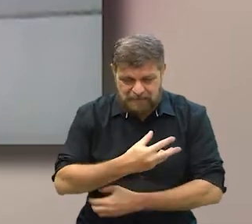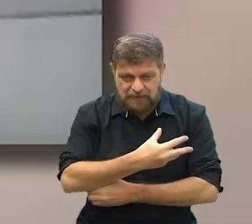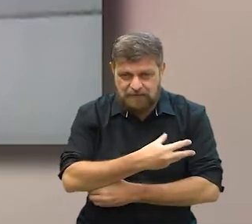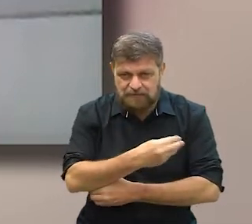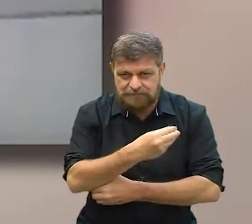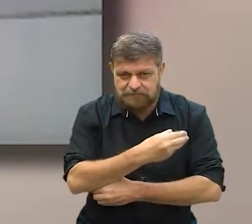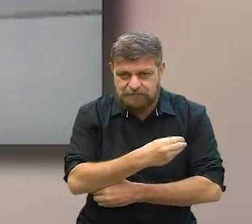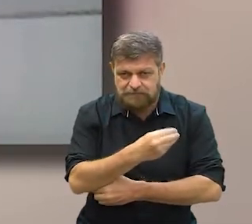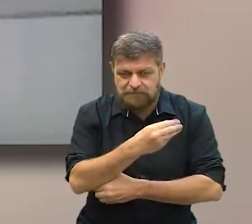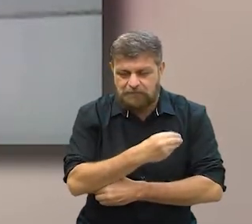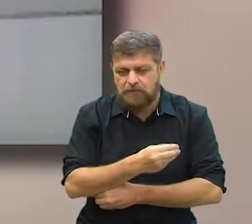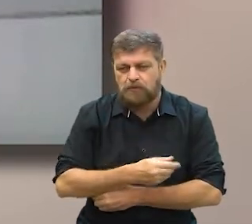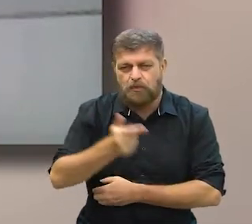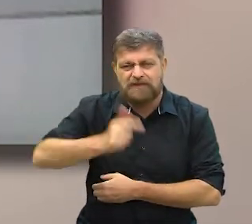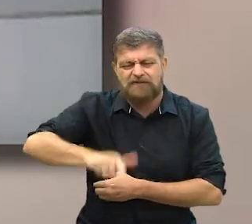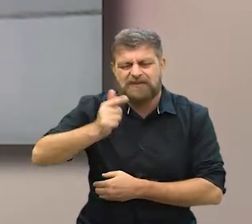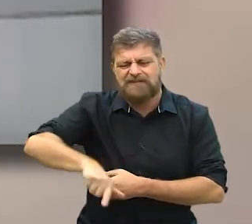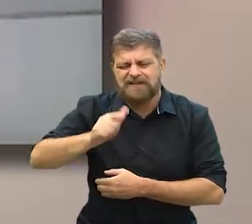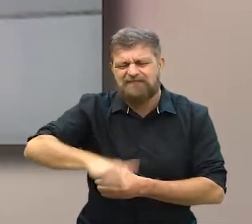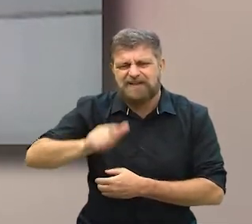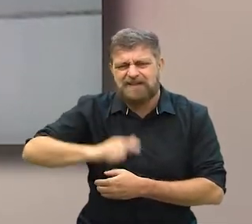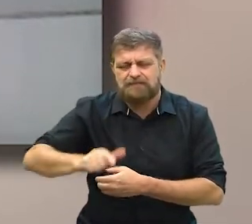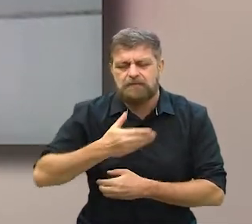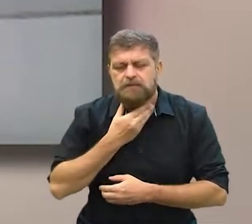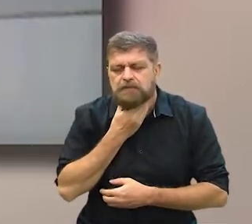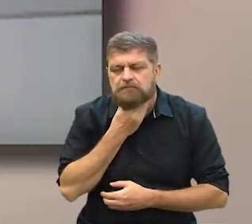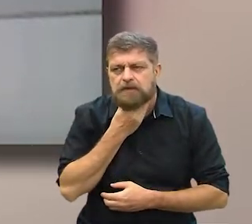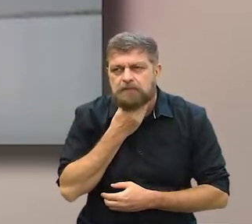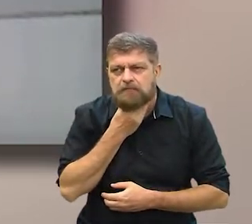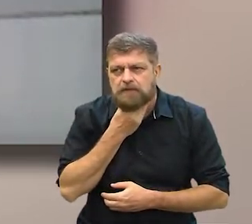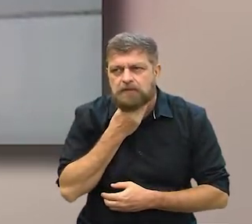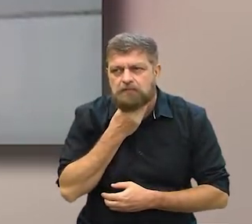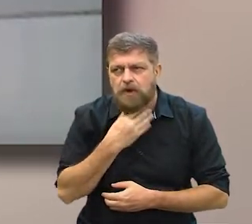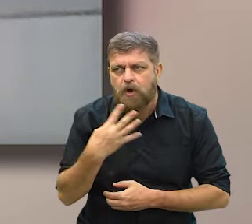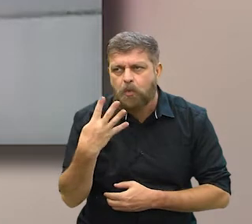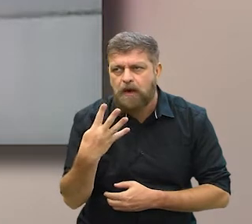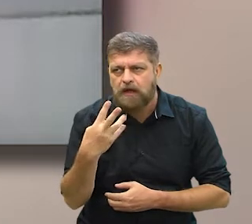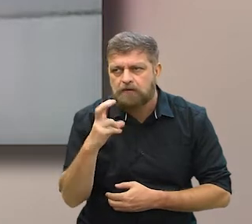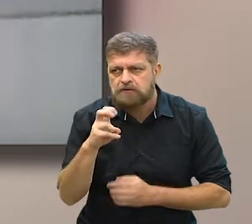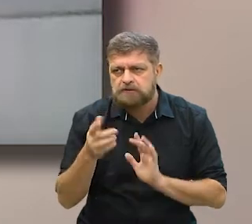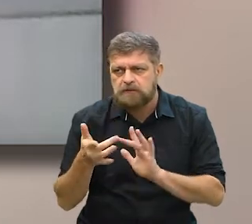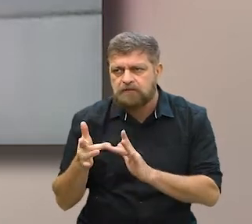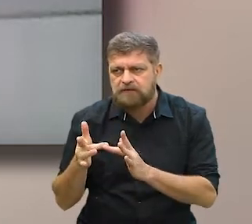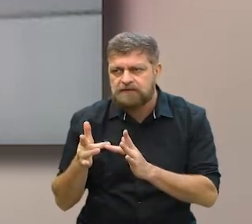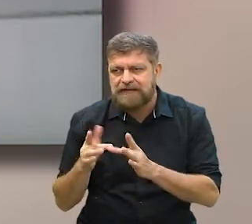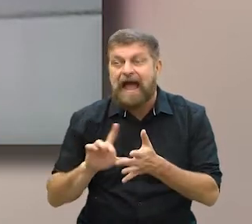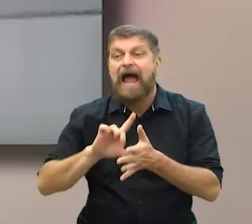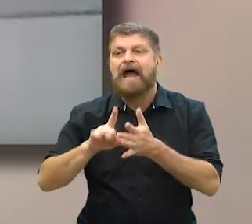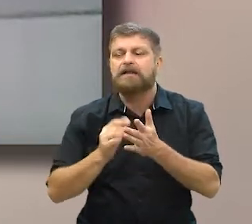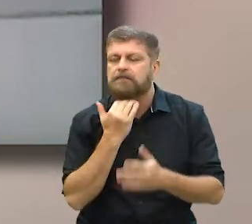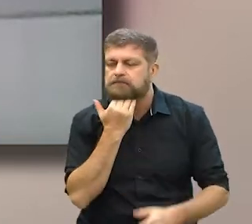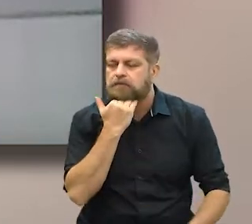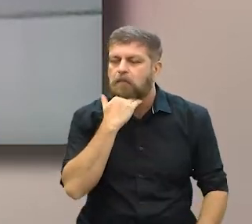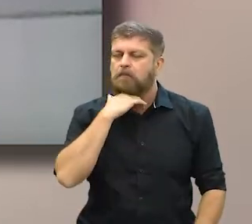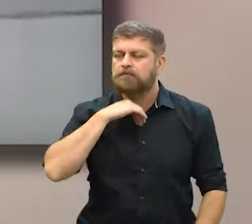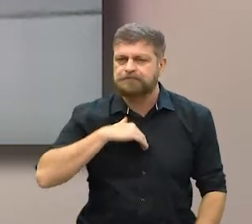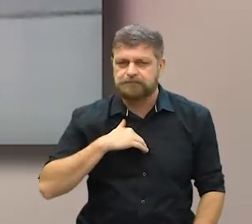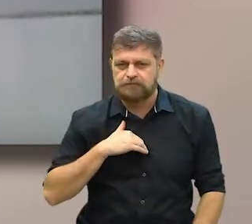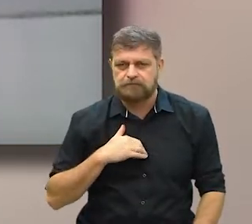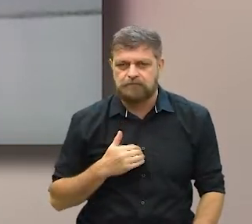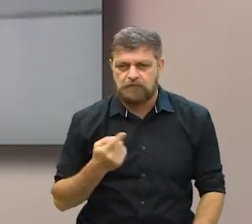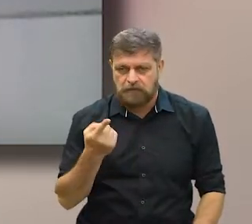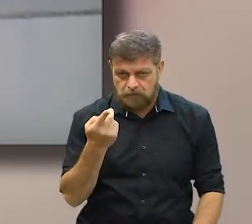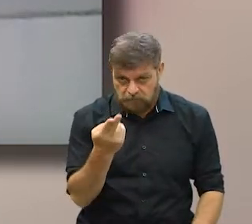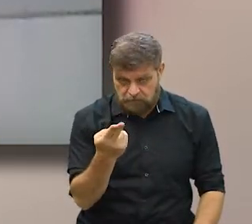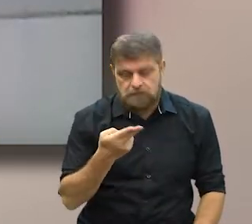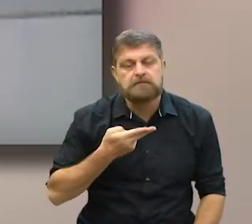disfagia, né, que sugam errado, eles sugam, assim, muitas vezes para poder engolir uma. Eles sugam 4, 5 vezes e aí